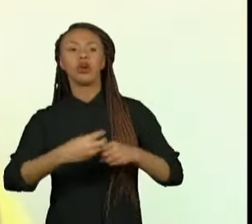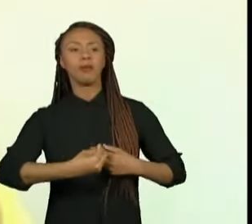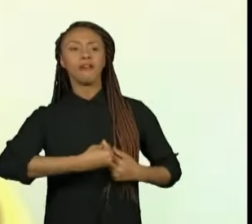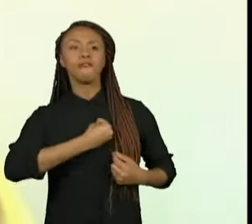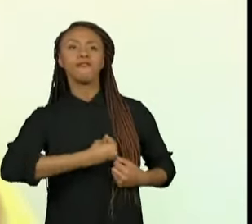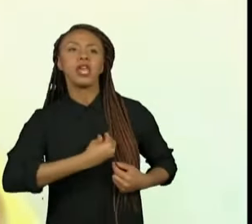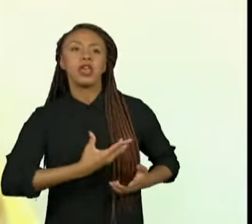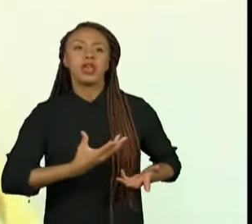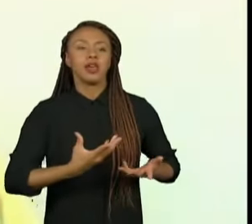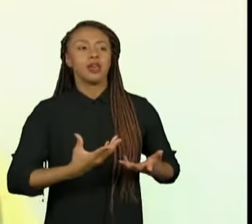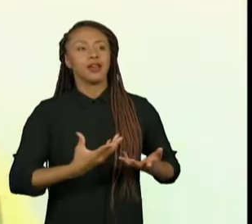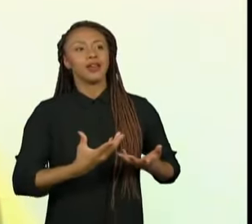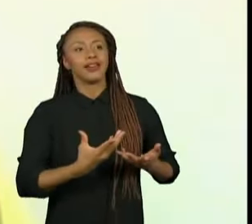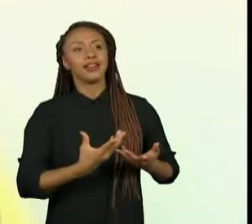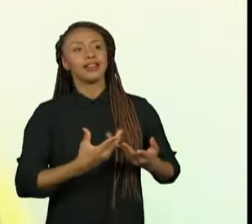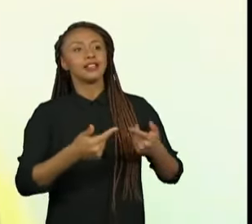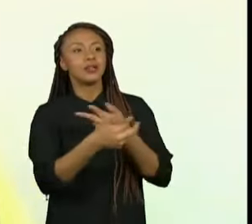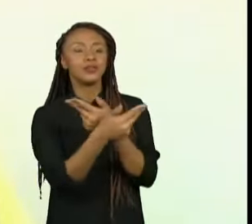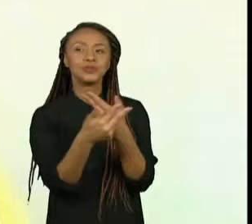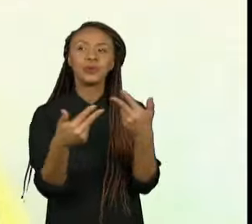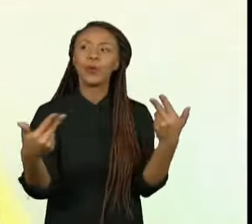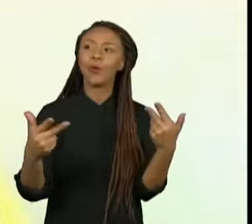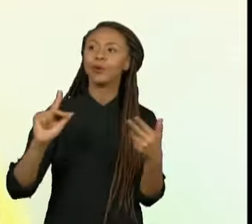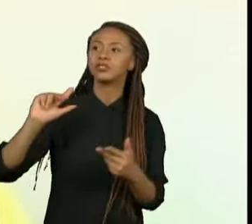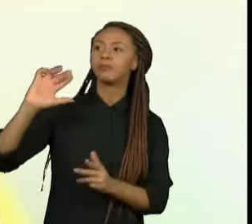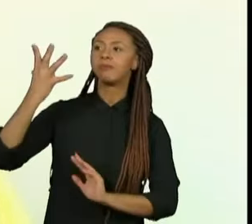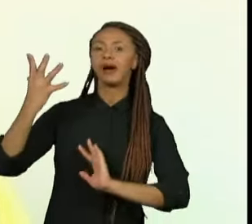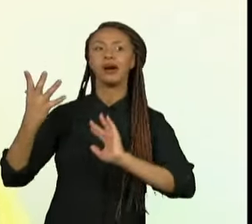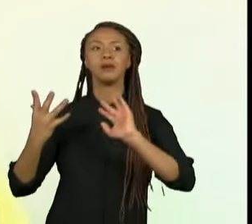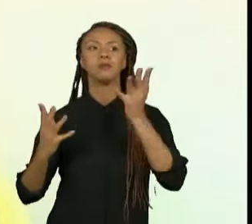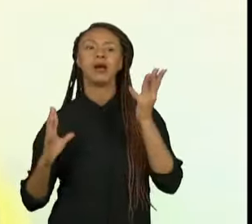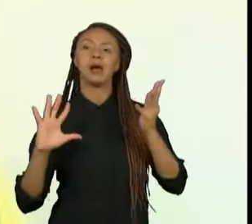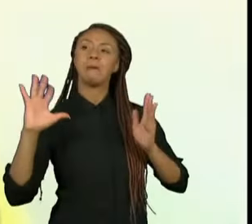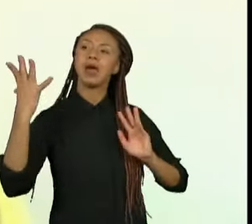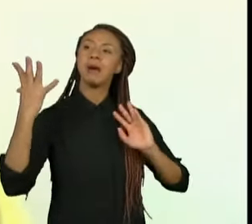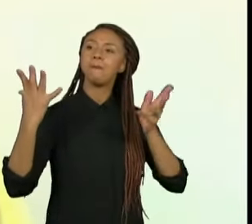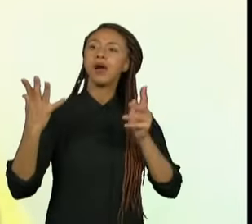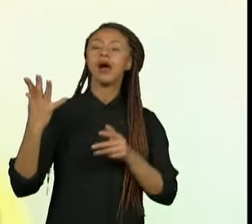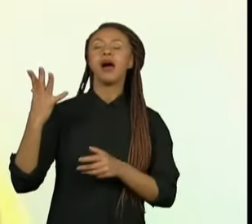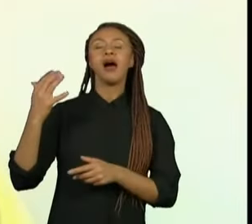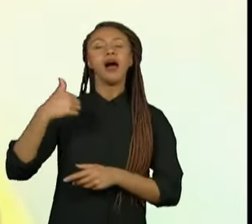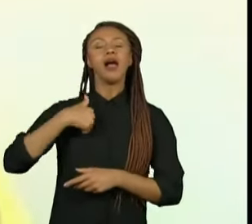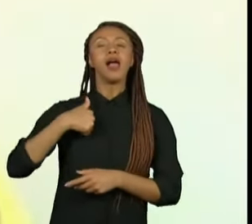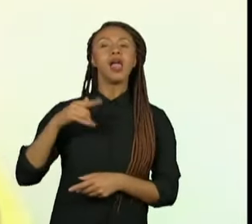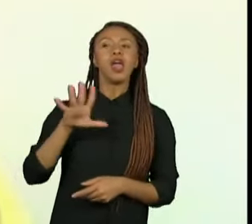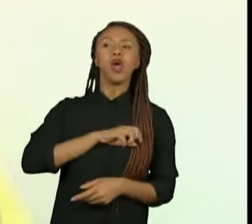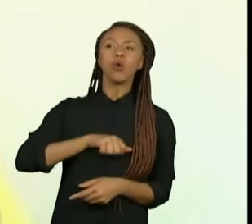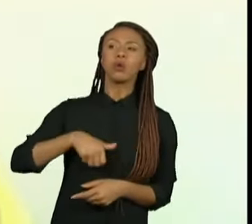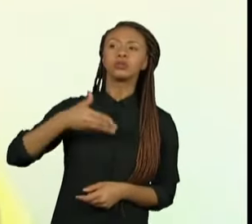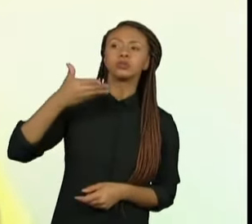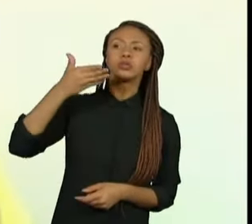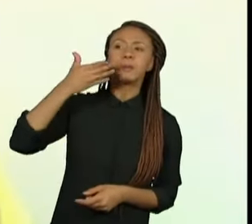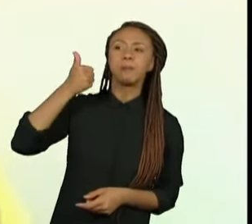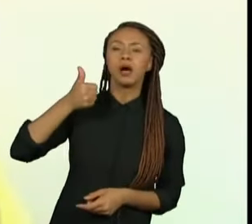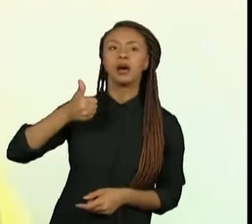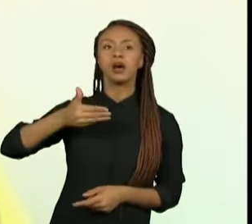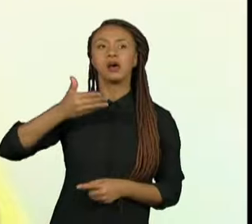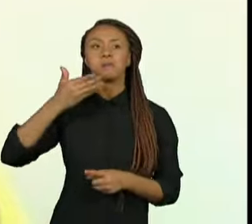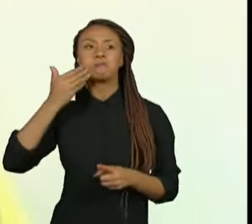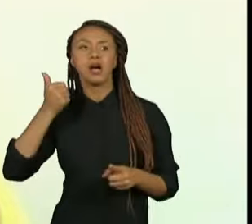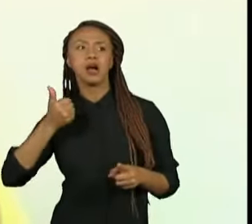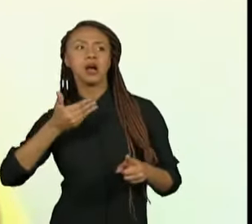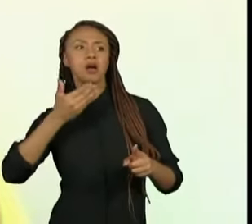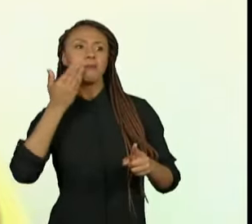as coisas, de assuntar os acontecimentos. Eu tenho uma sede